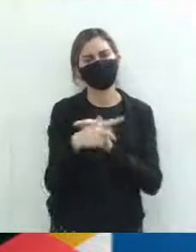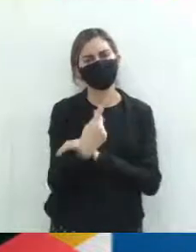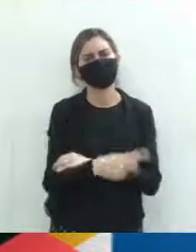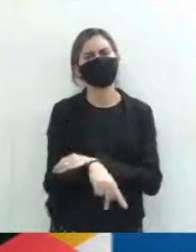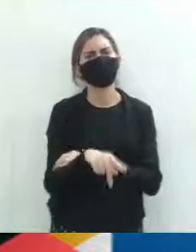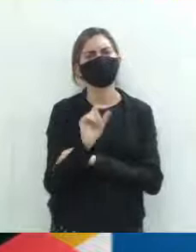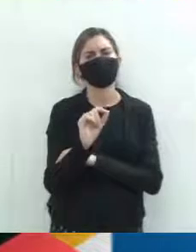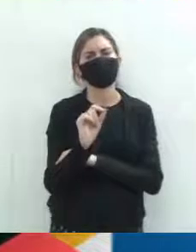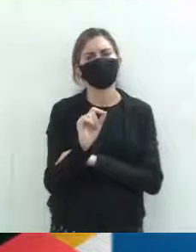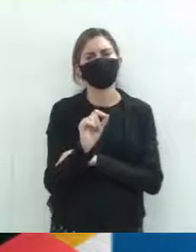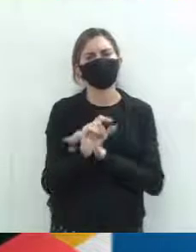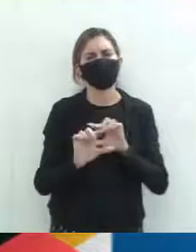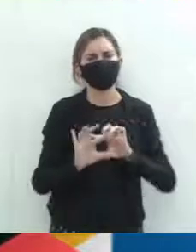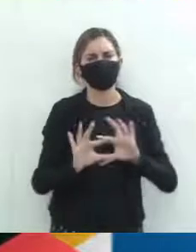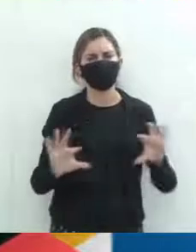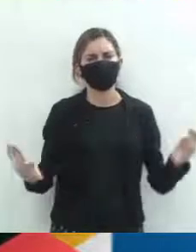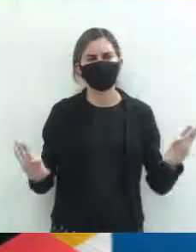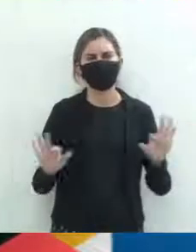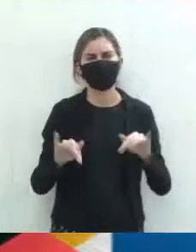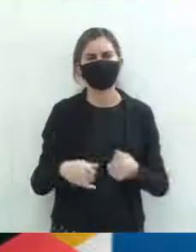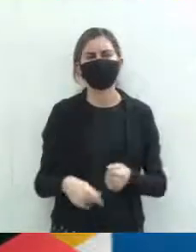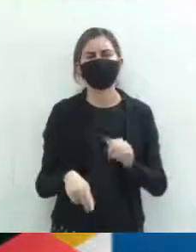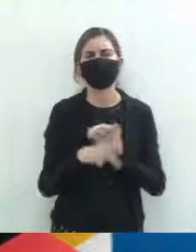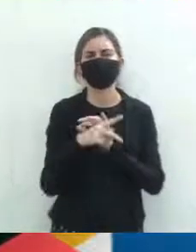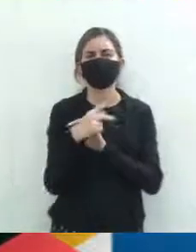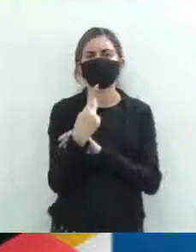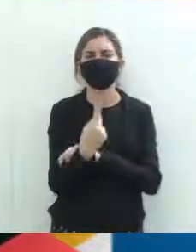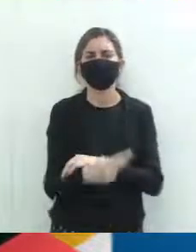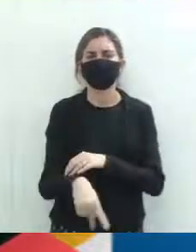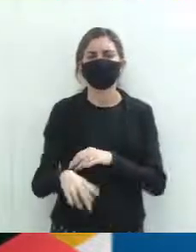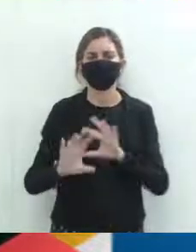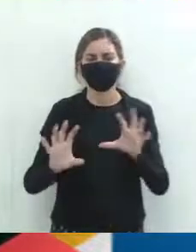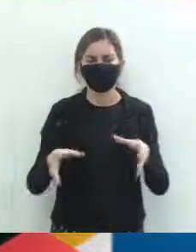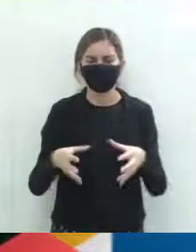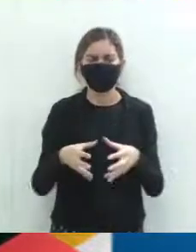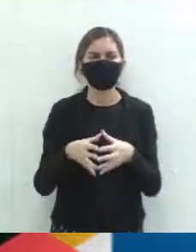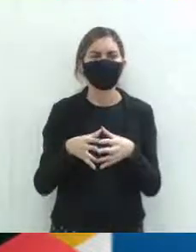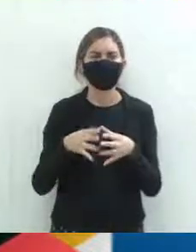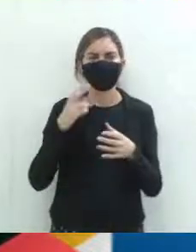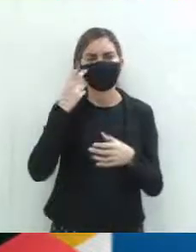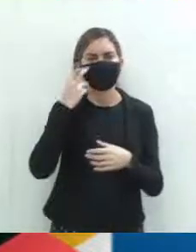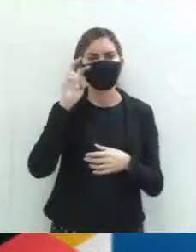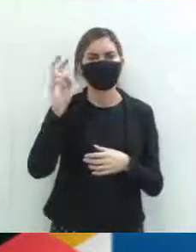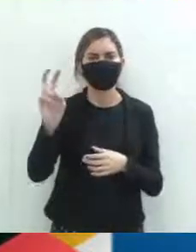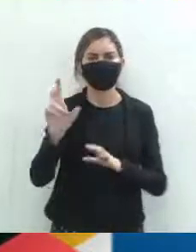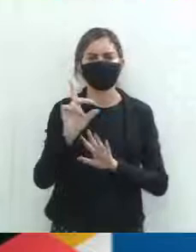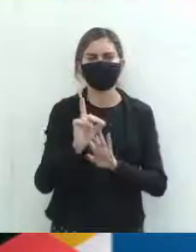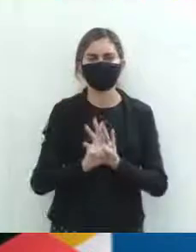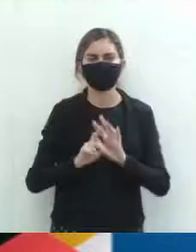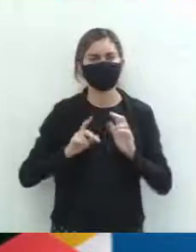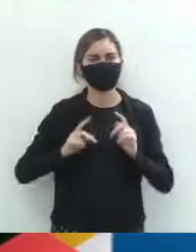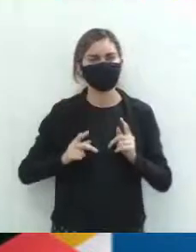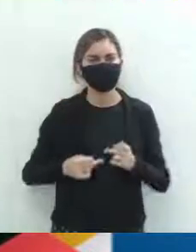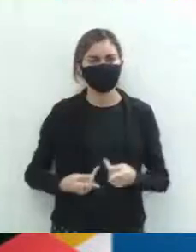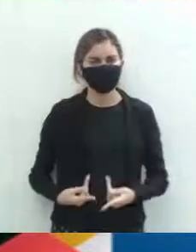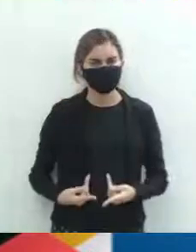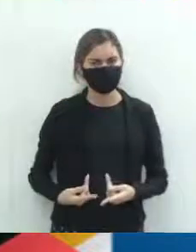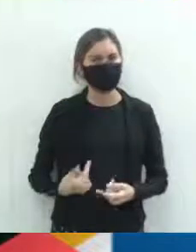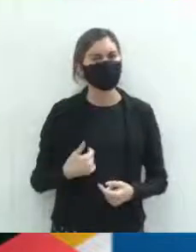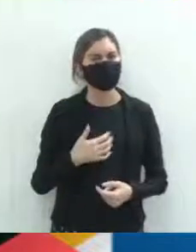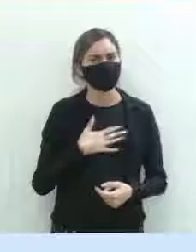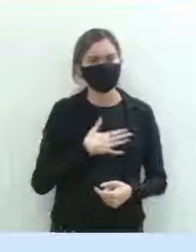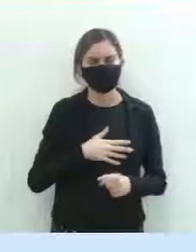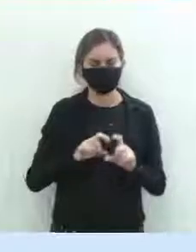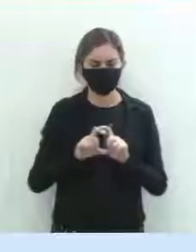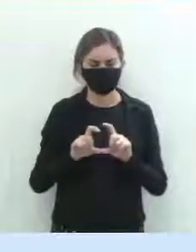olha o finalzinho do texto, fazem parte da construção dessa cultura de direitos humanos. Eu gostei dessa